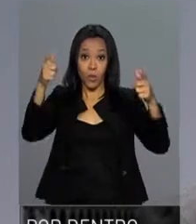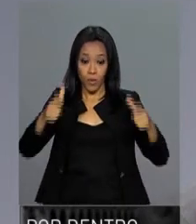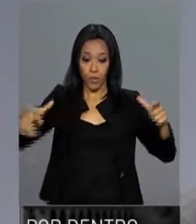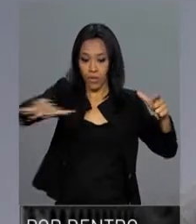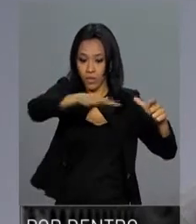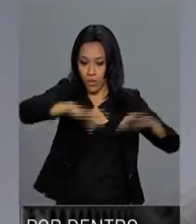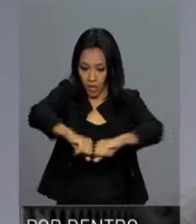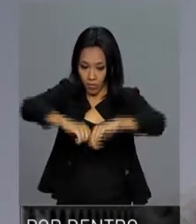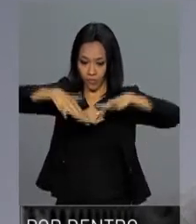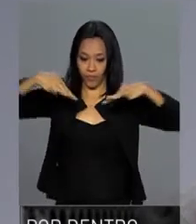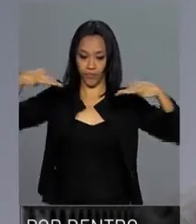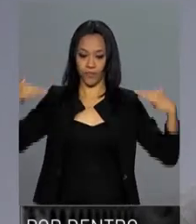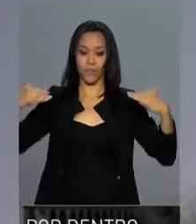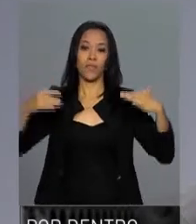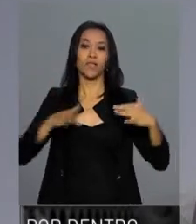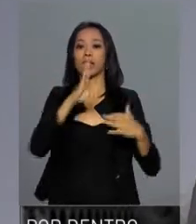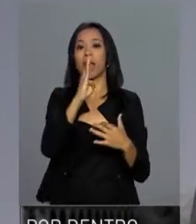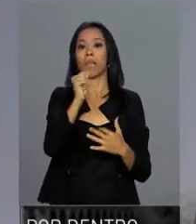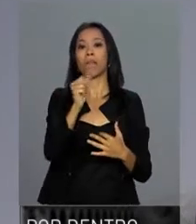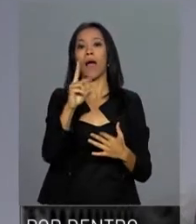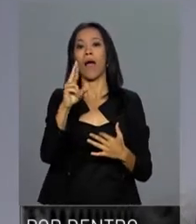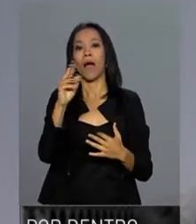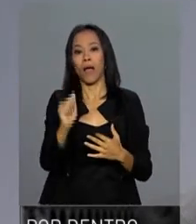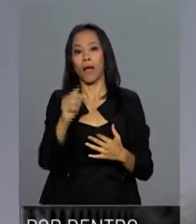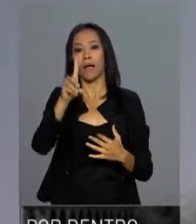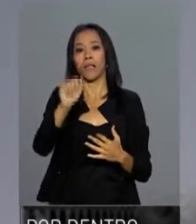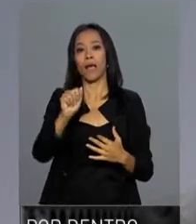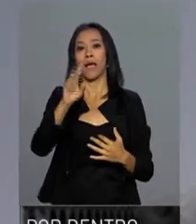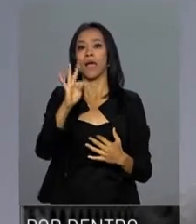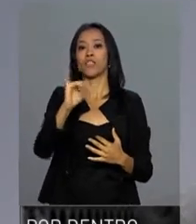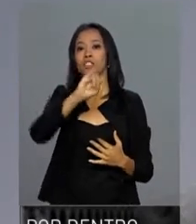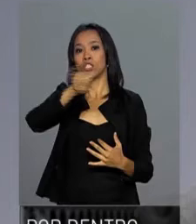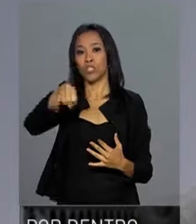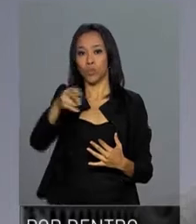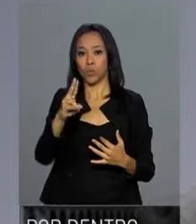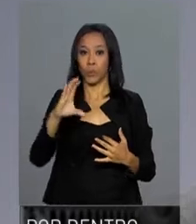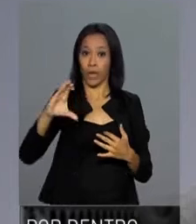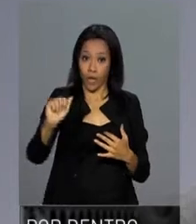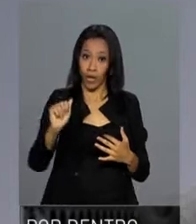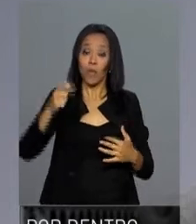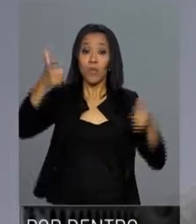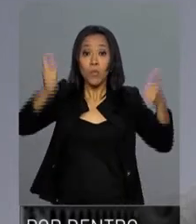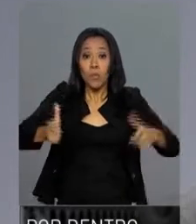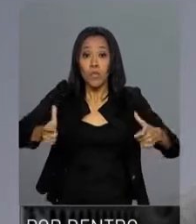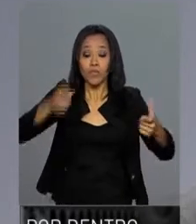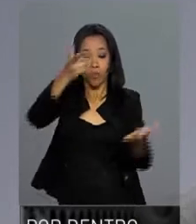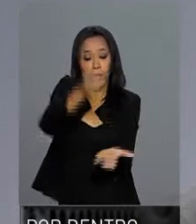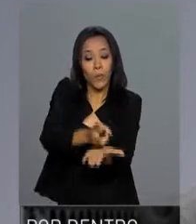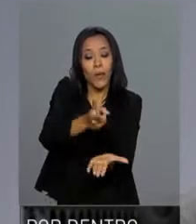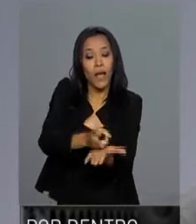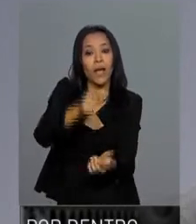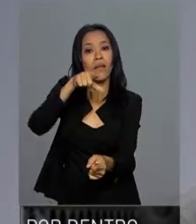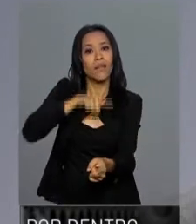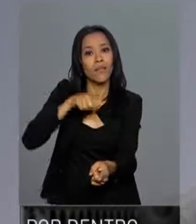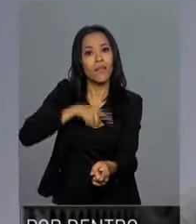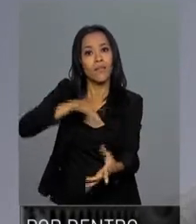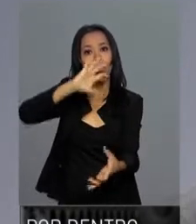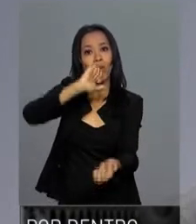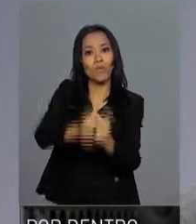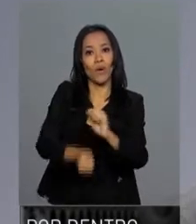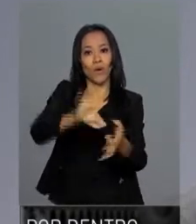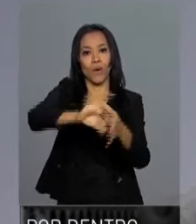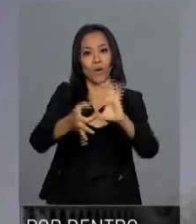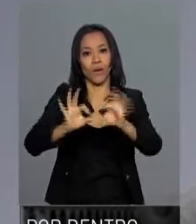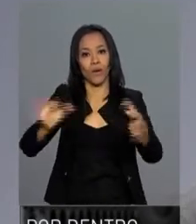tijuca temos hoje funcionando dentro da arena no mesmo palco que teve a realização das olimpíadas que